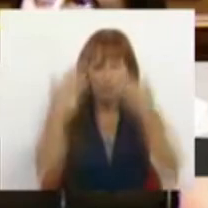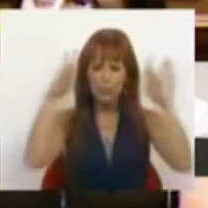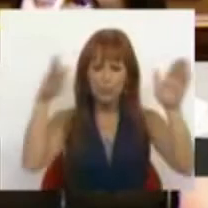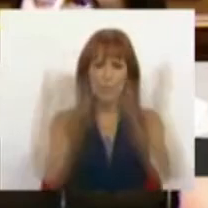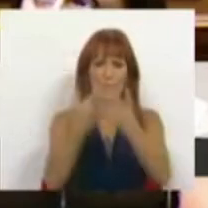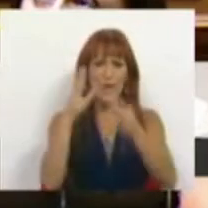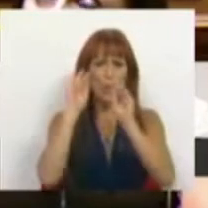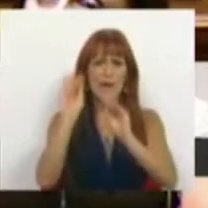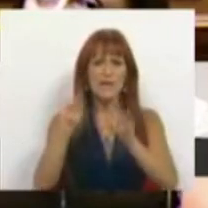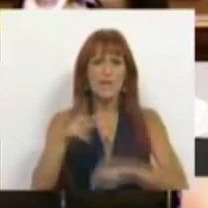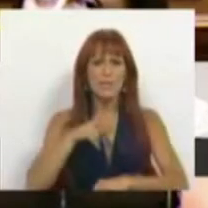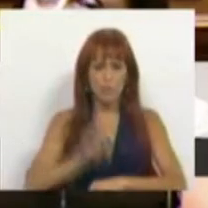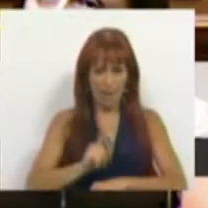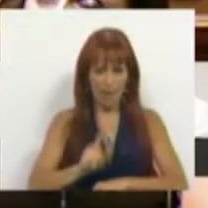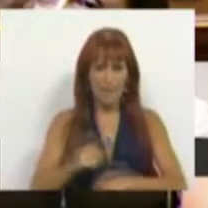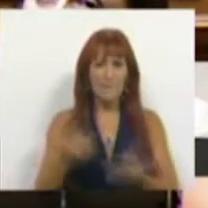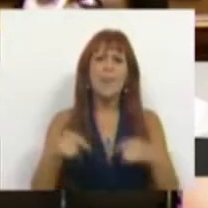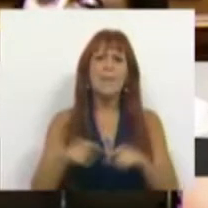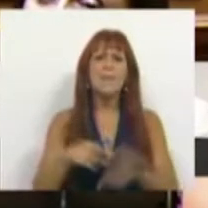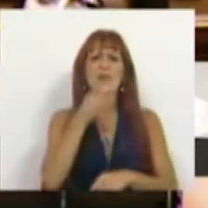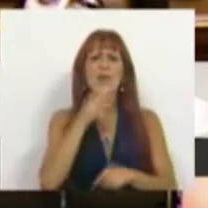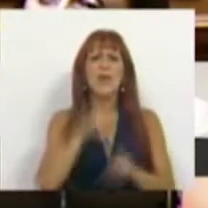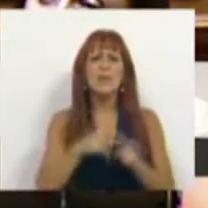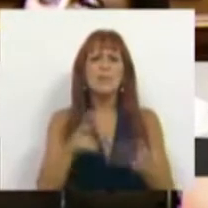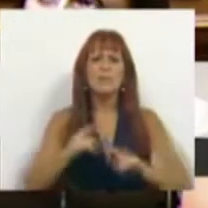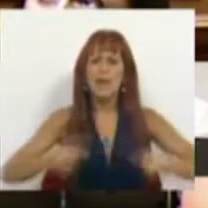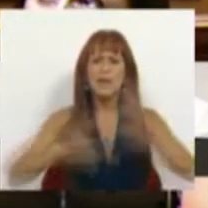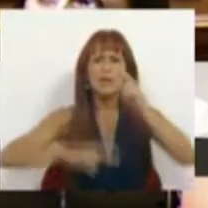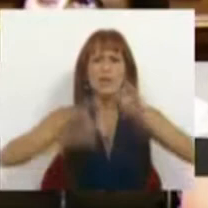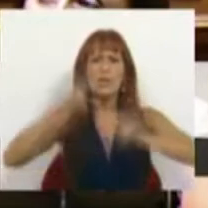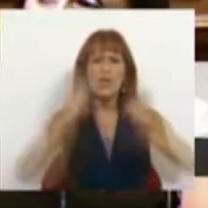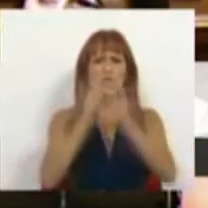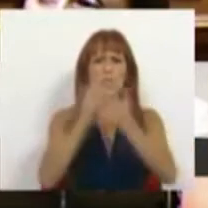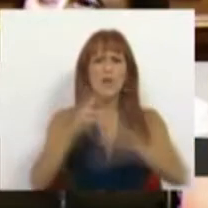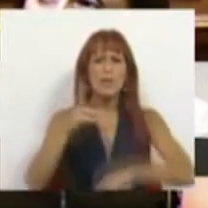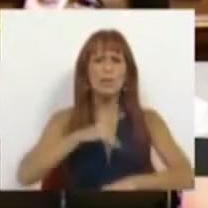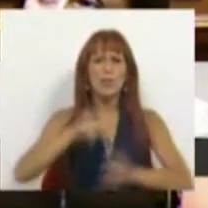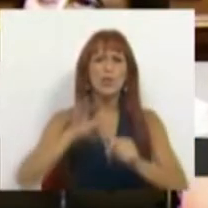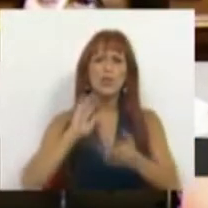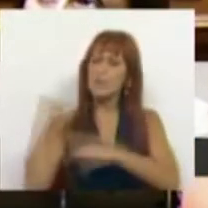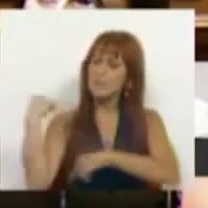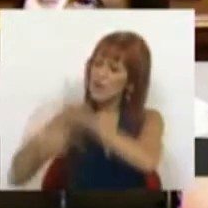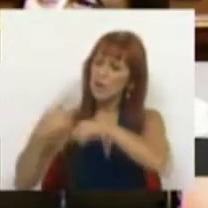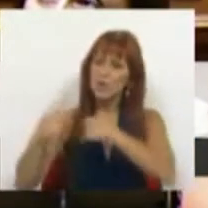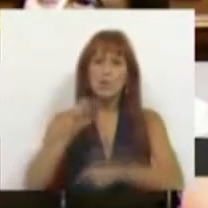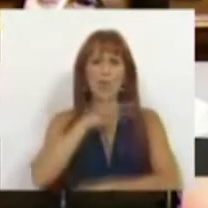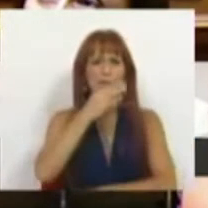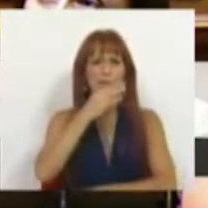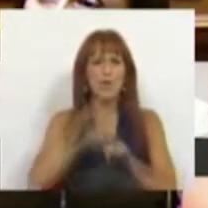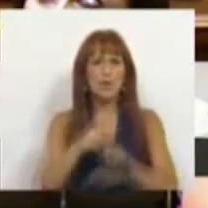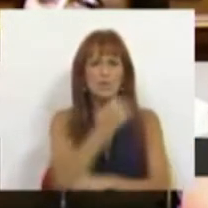do ensino em Portugal. Mas falemos de reabilitação das escolas em Portugal nos últimos anos. Podemos falar